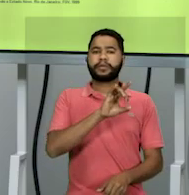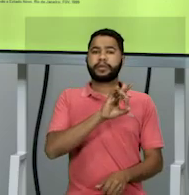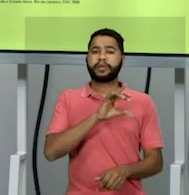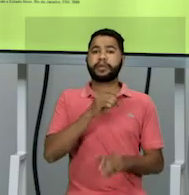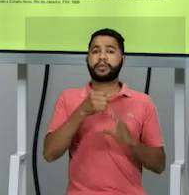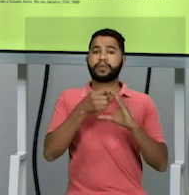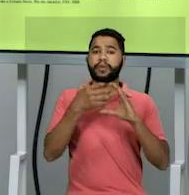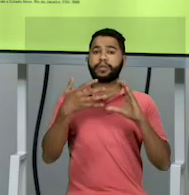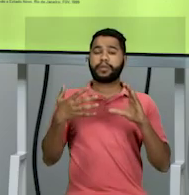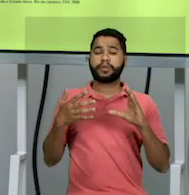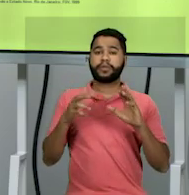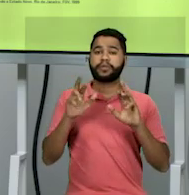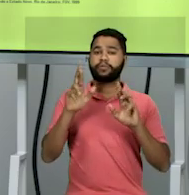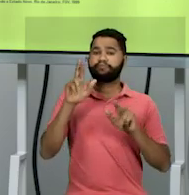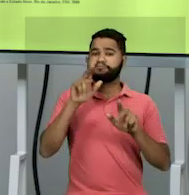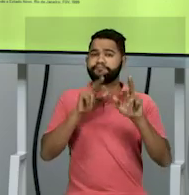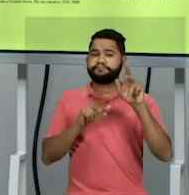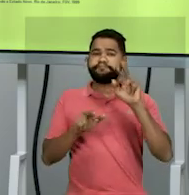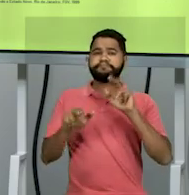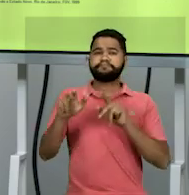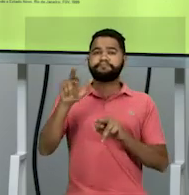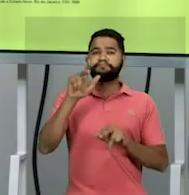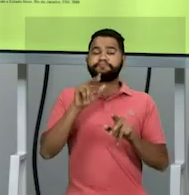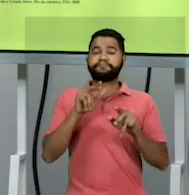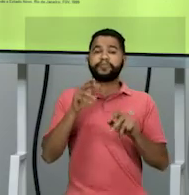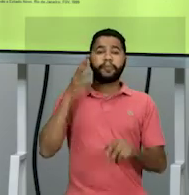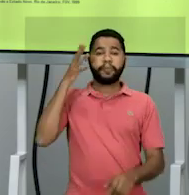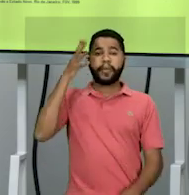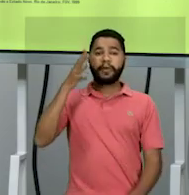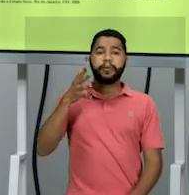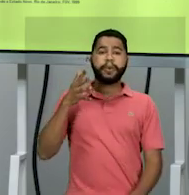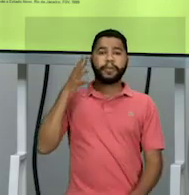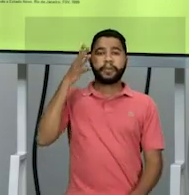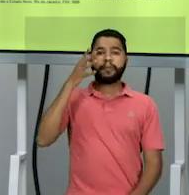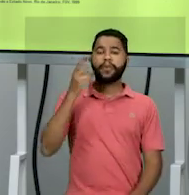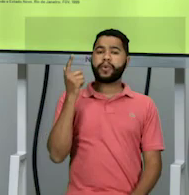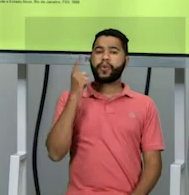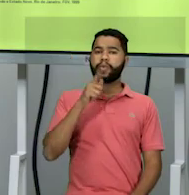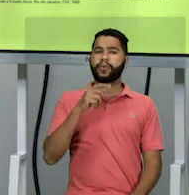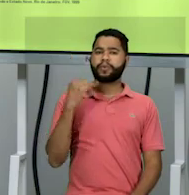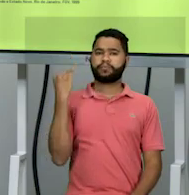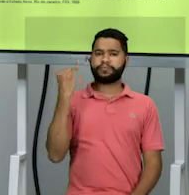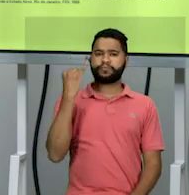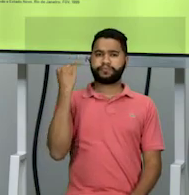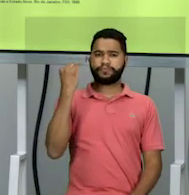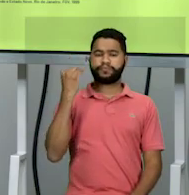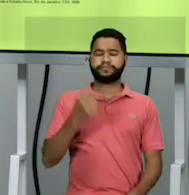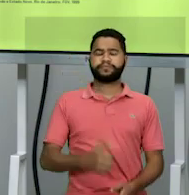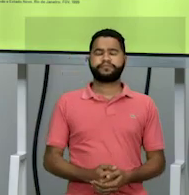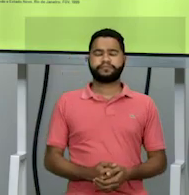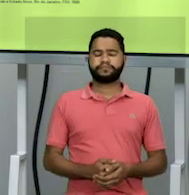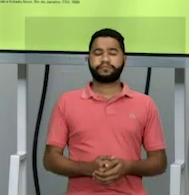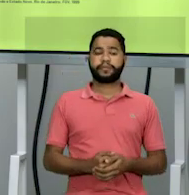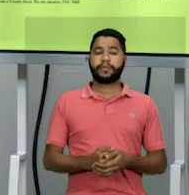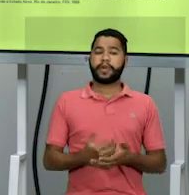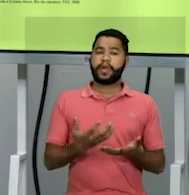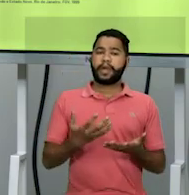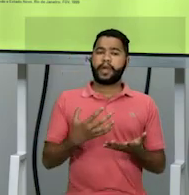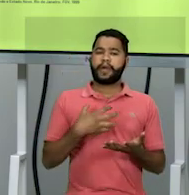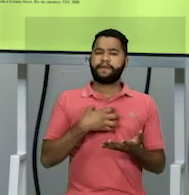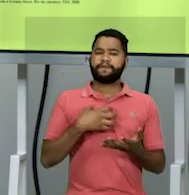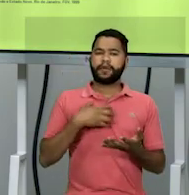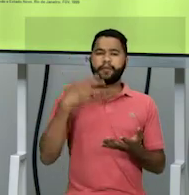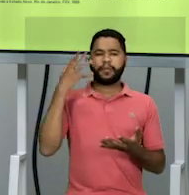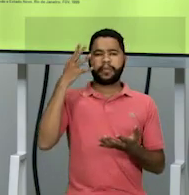características diferentes, características distintas, o discurso ele ganha uma importância muito grande. A forma de eu